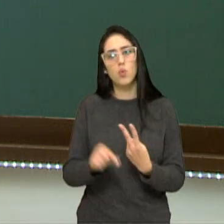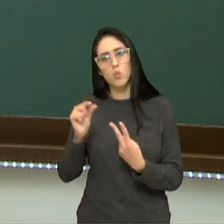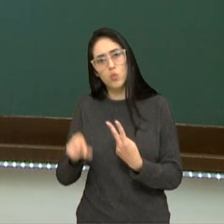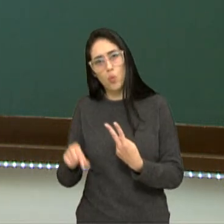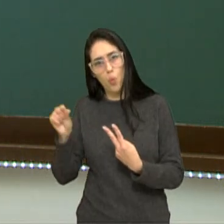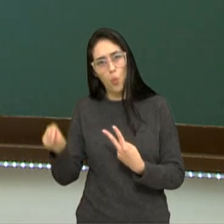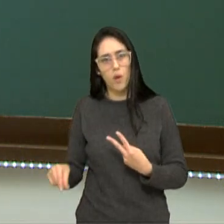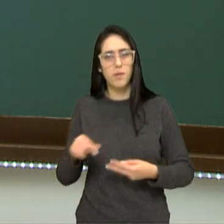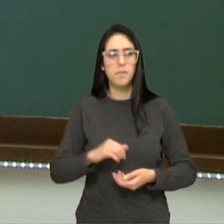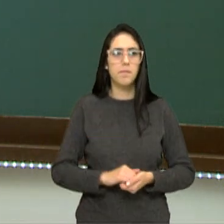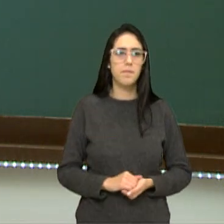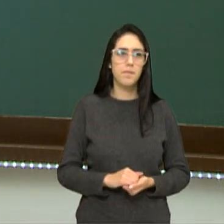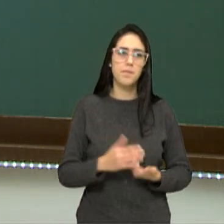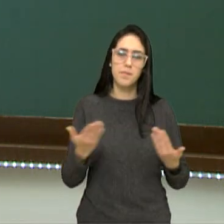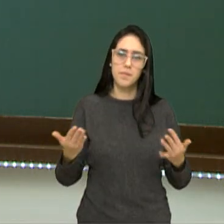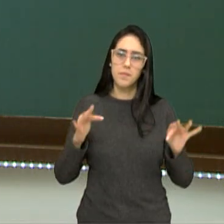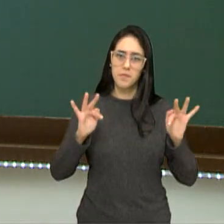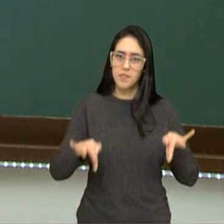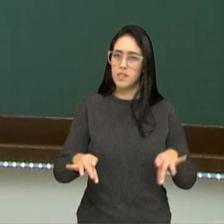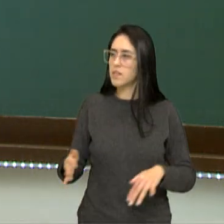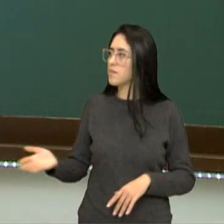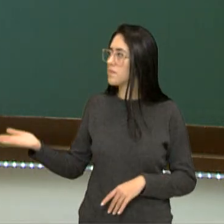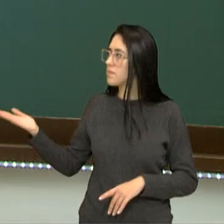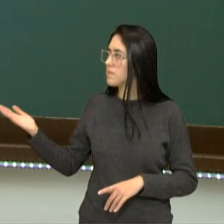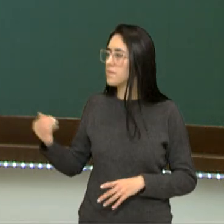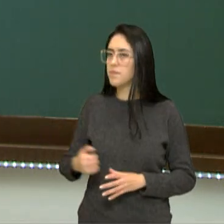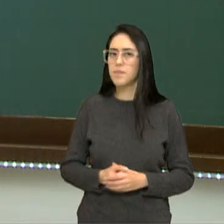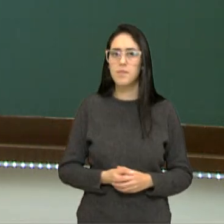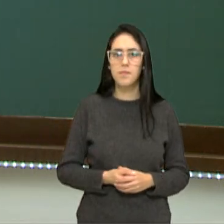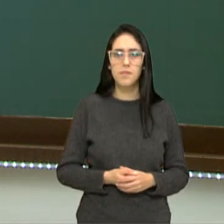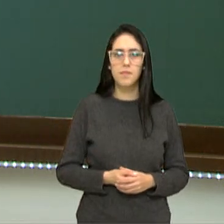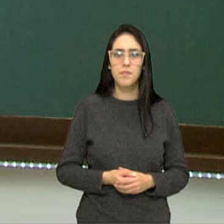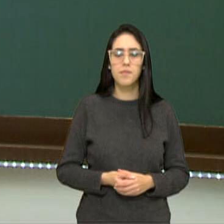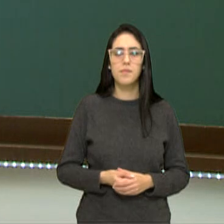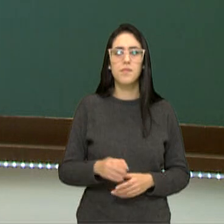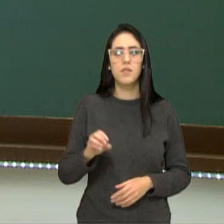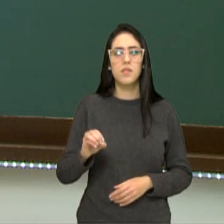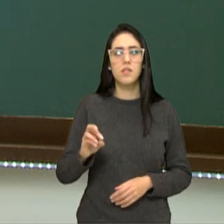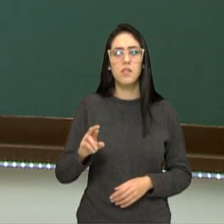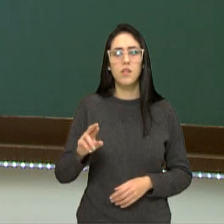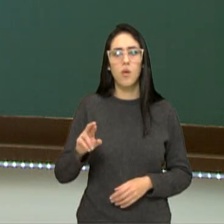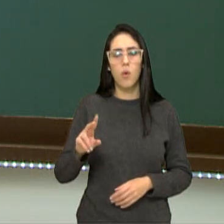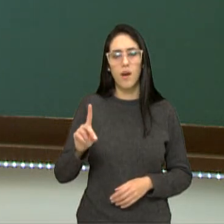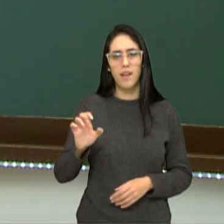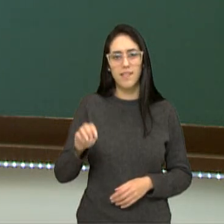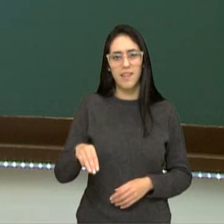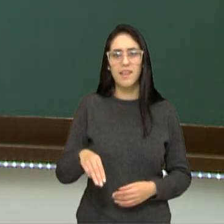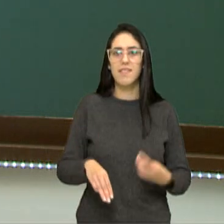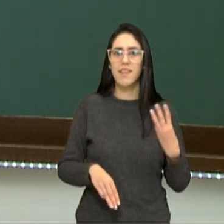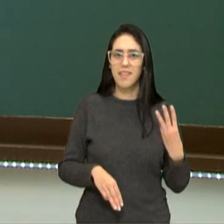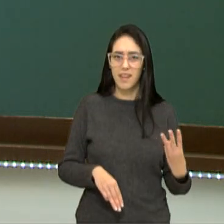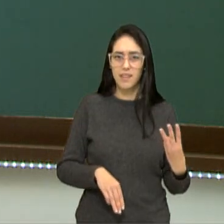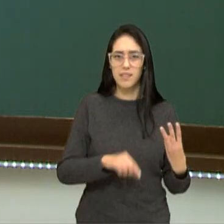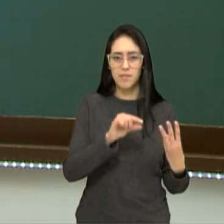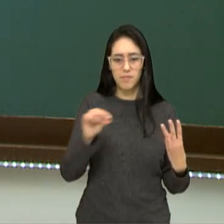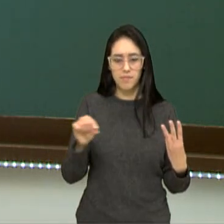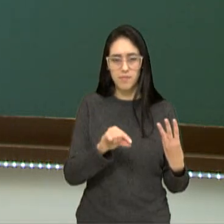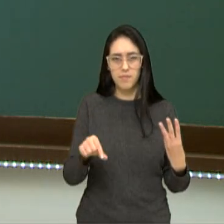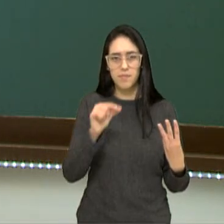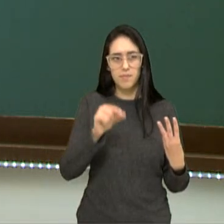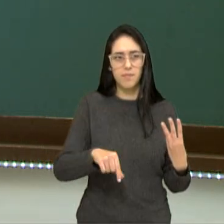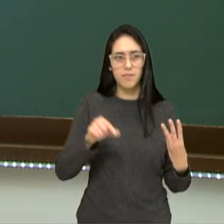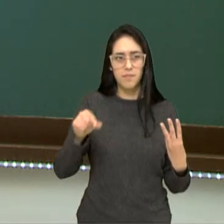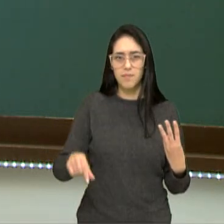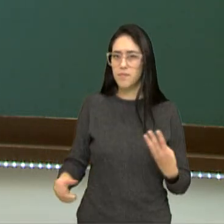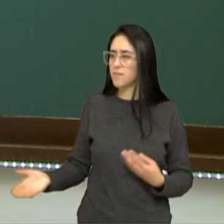para a gente finalizar, temos uma ordem 3, 3 linhas e 3 colunas, e uma ordem